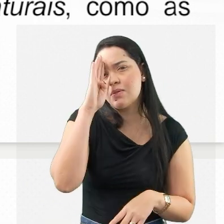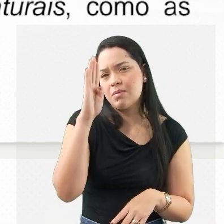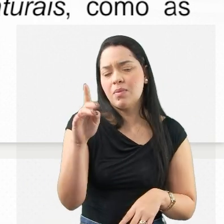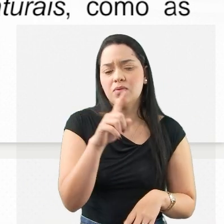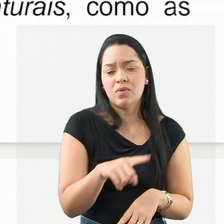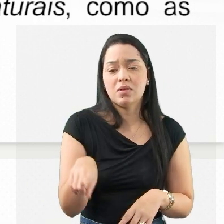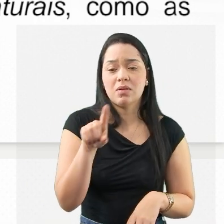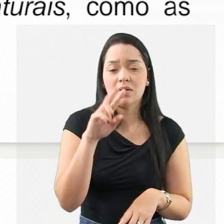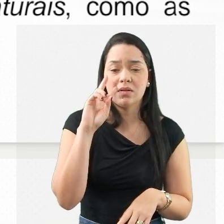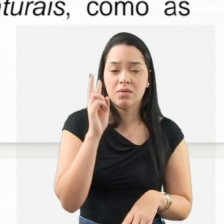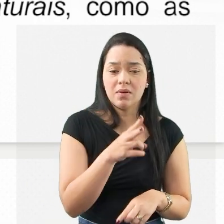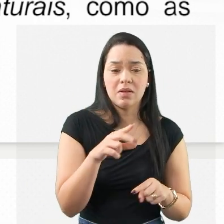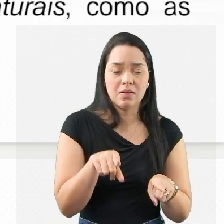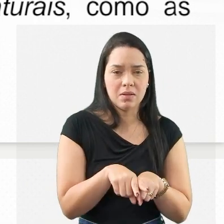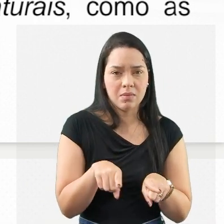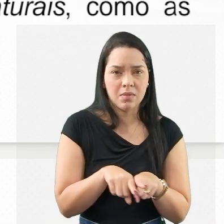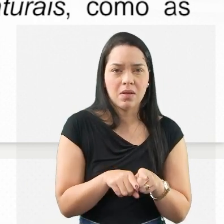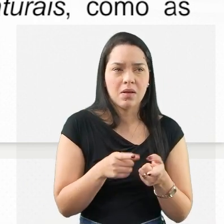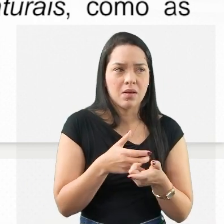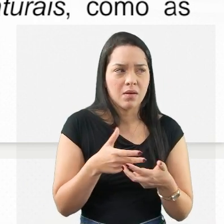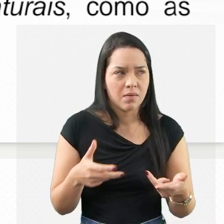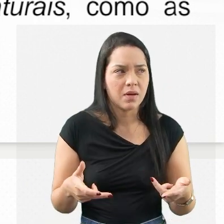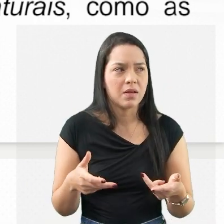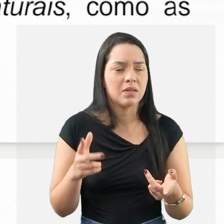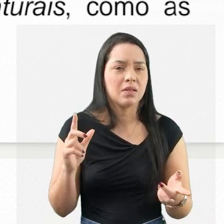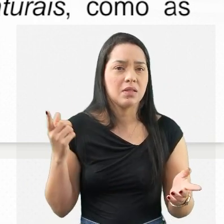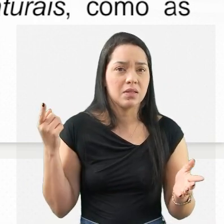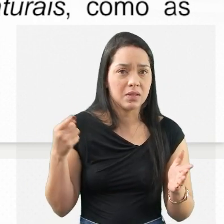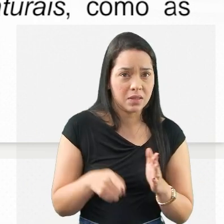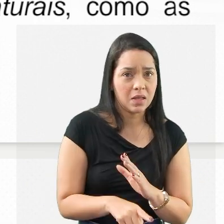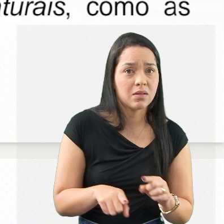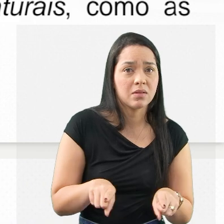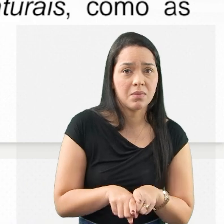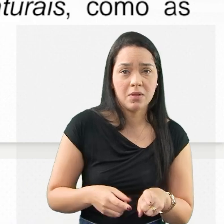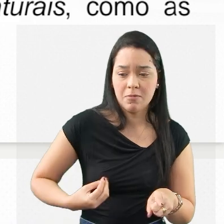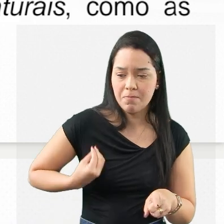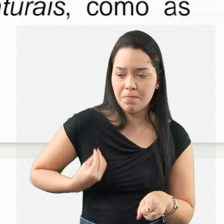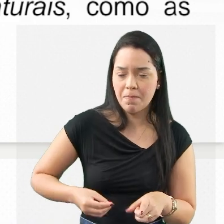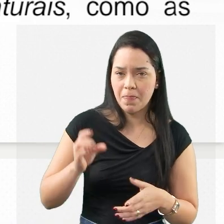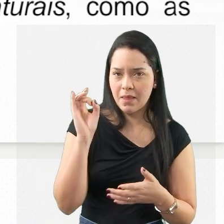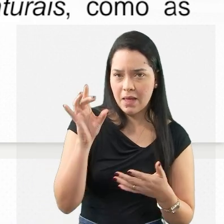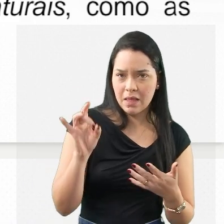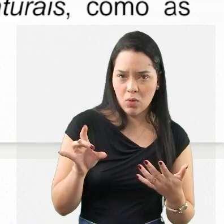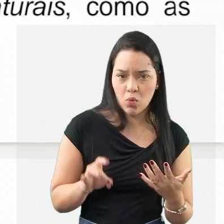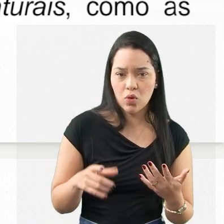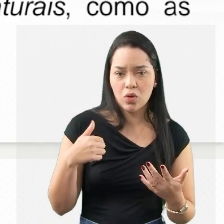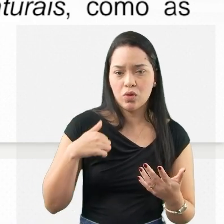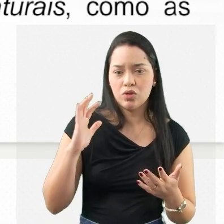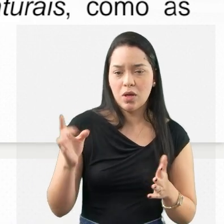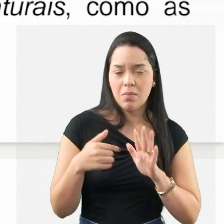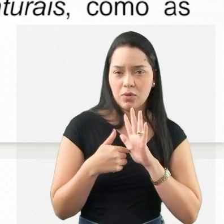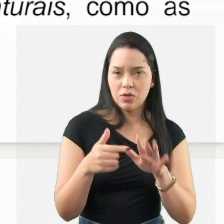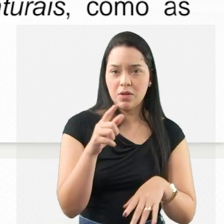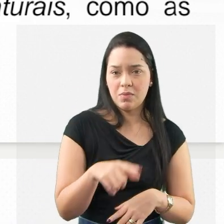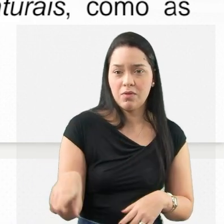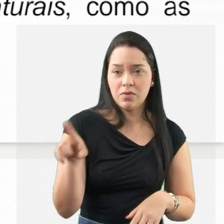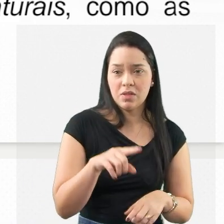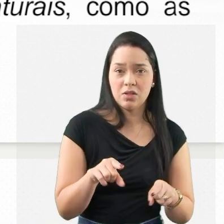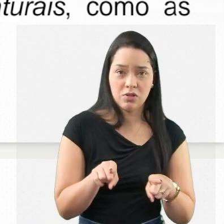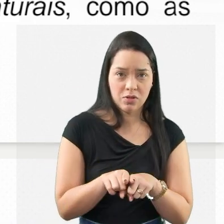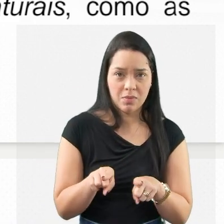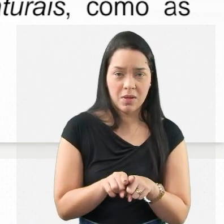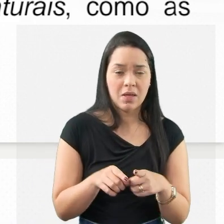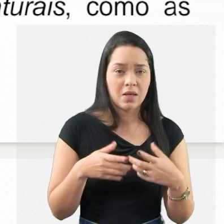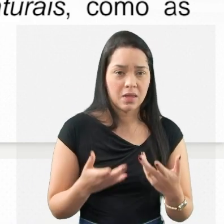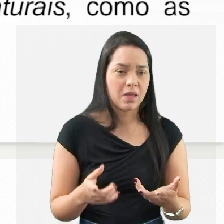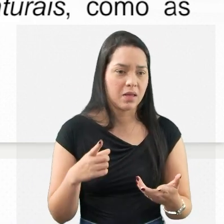vocês vão verificar muito intensa a presença de cada um desses elementos que eu acabei de pontuar aqui para vocês. Justamente porque,